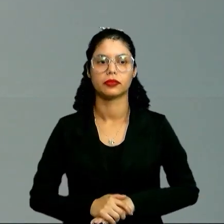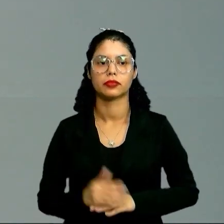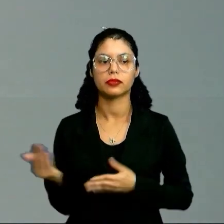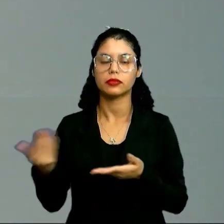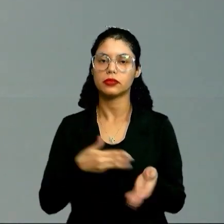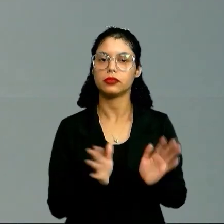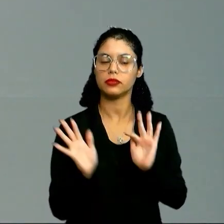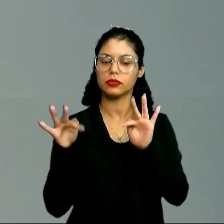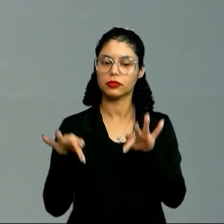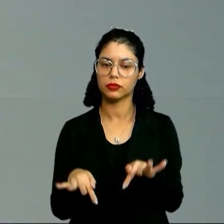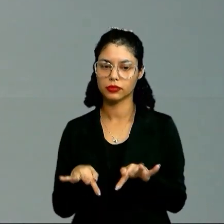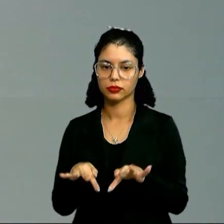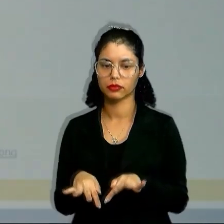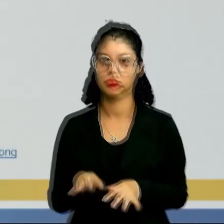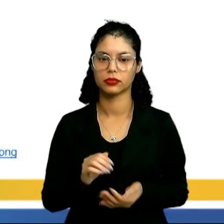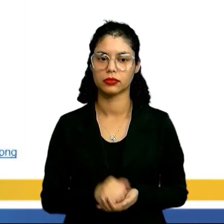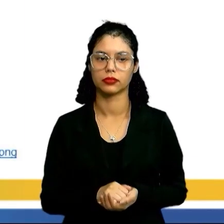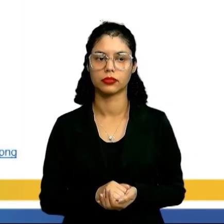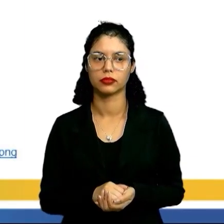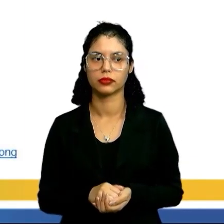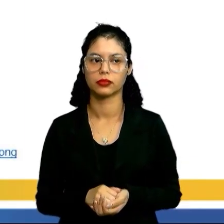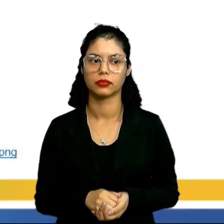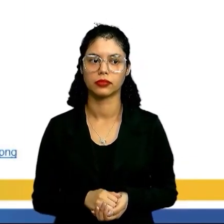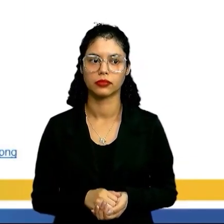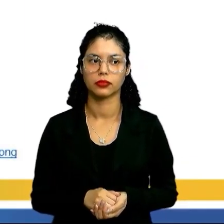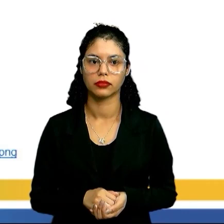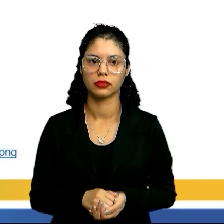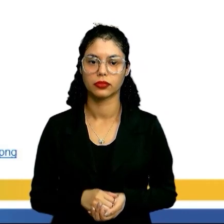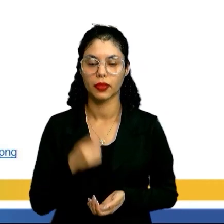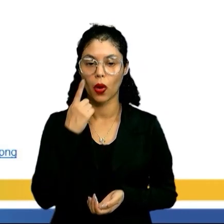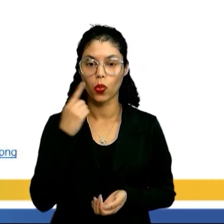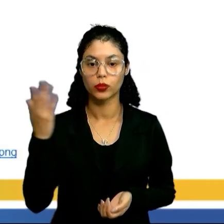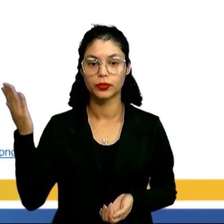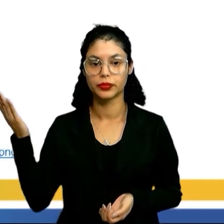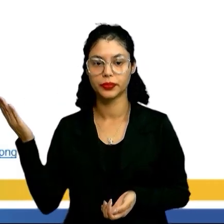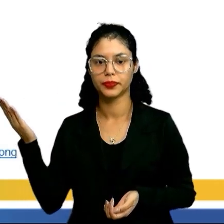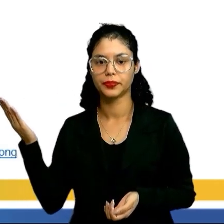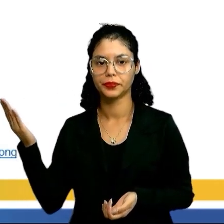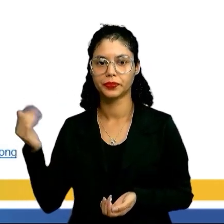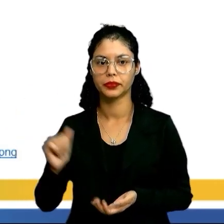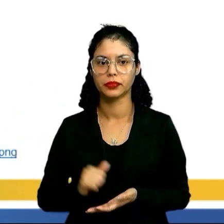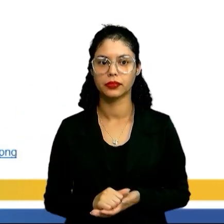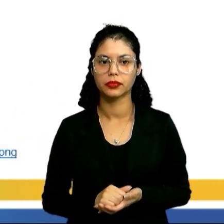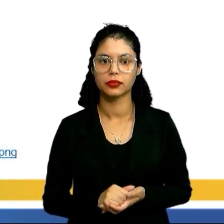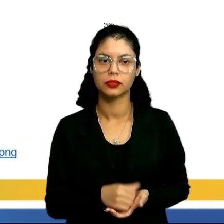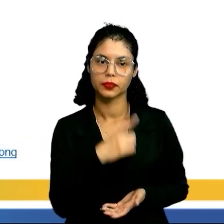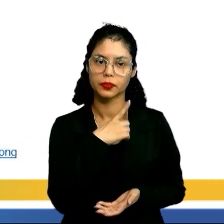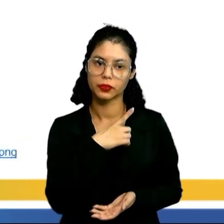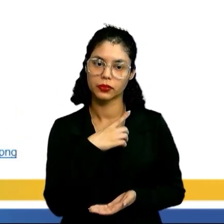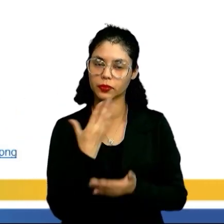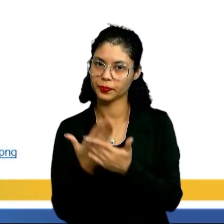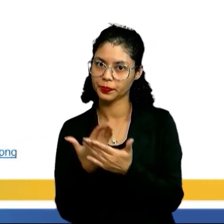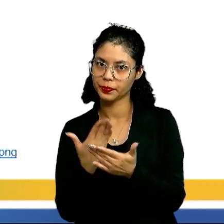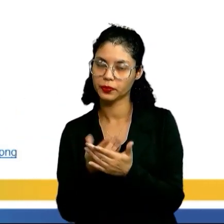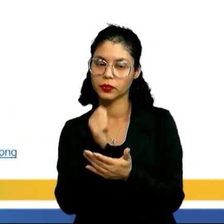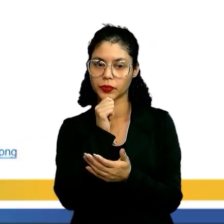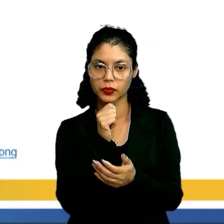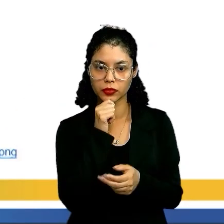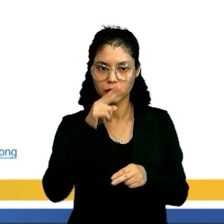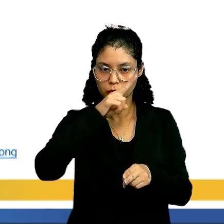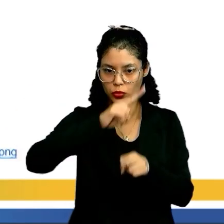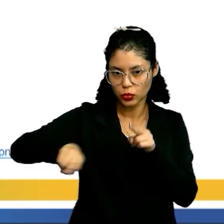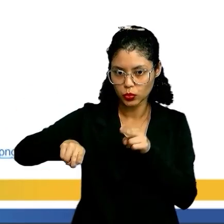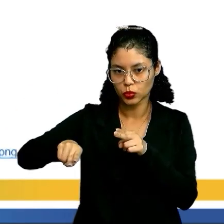chegaram à conclusão dessas funções. E olha só, teve um estudioso que ele